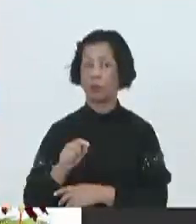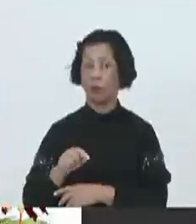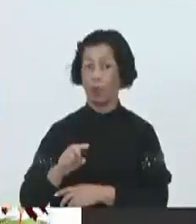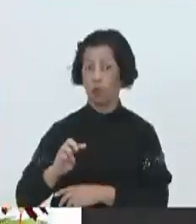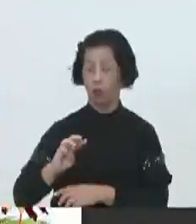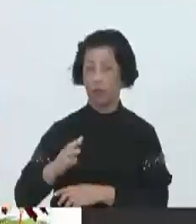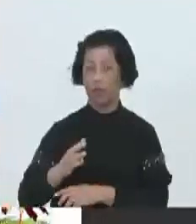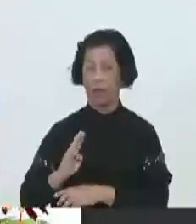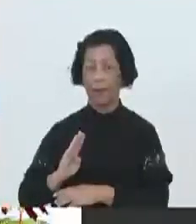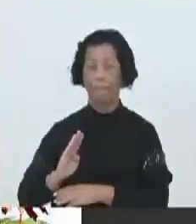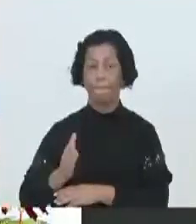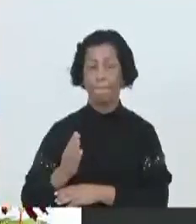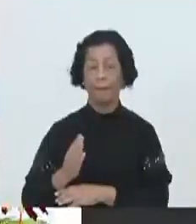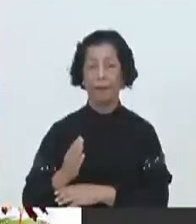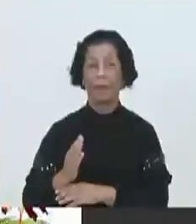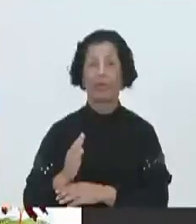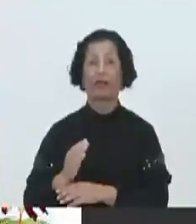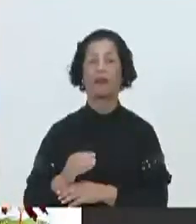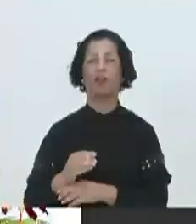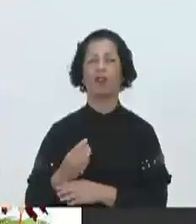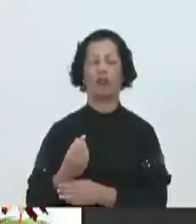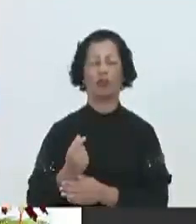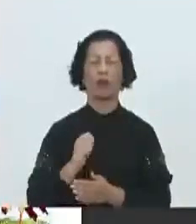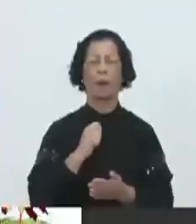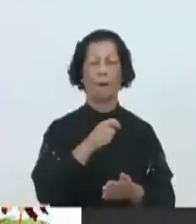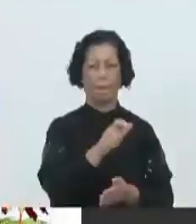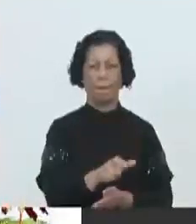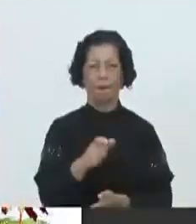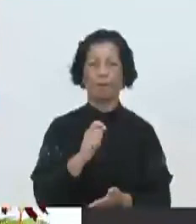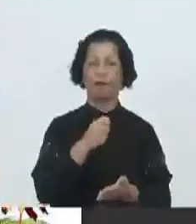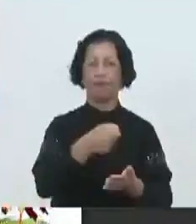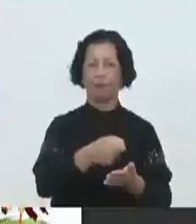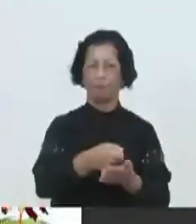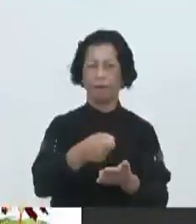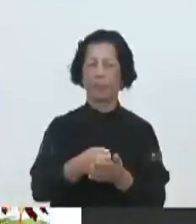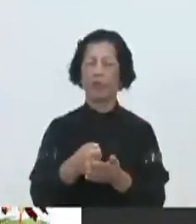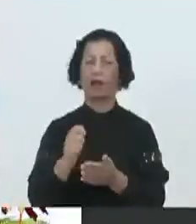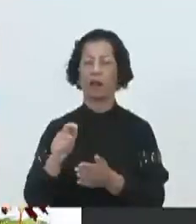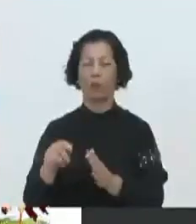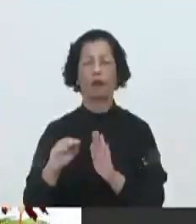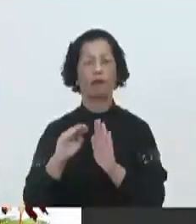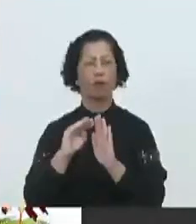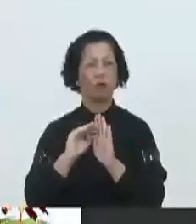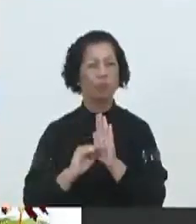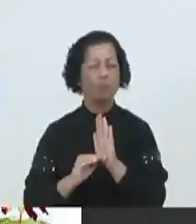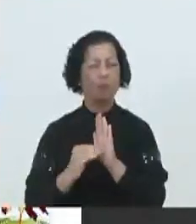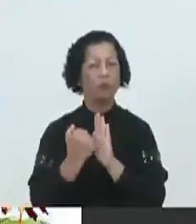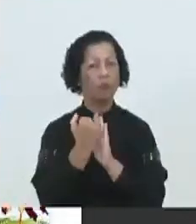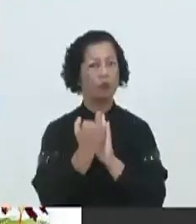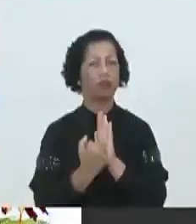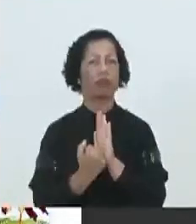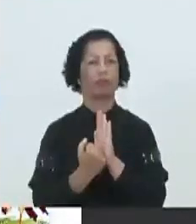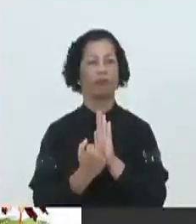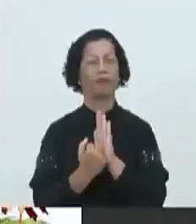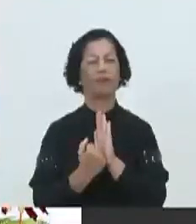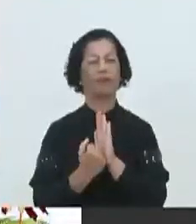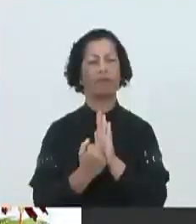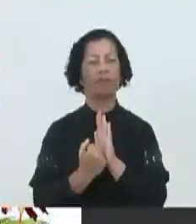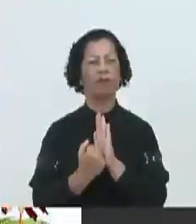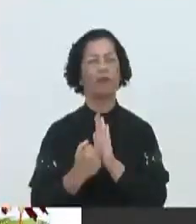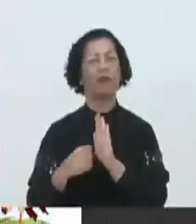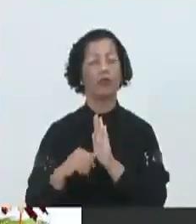a gente efetua as devidas deduções por despesas não computadas na ordem de